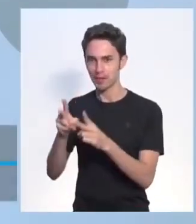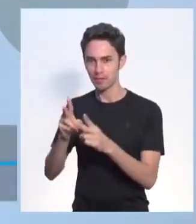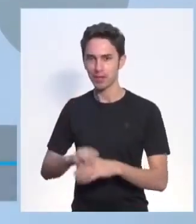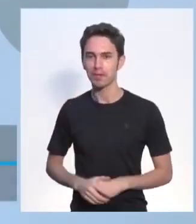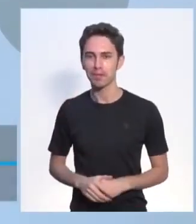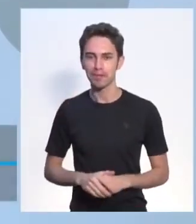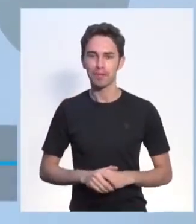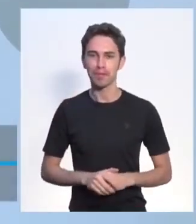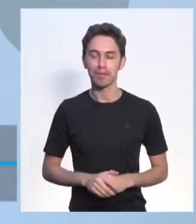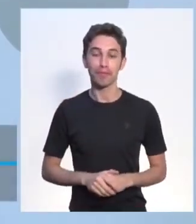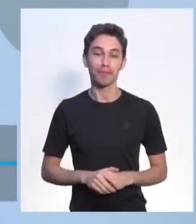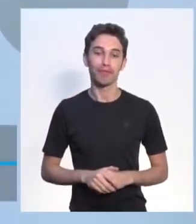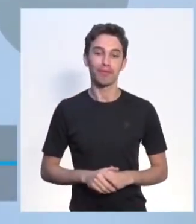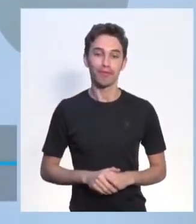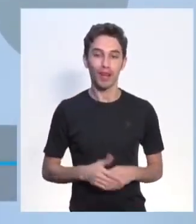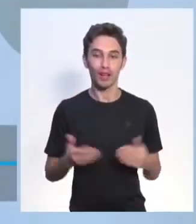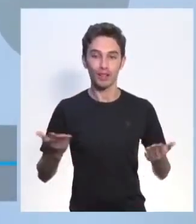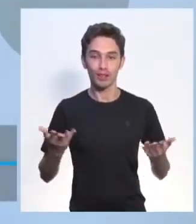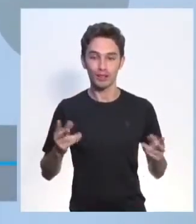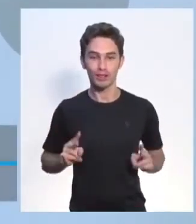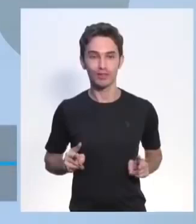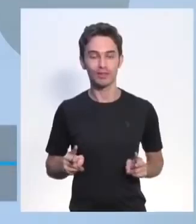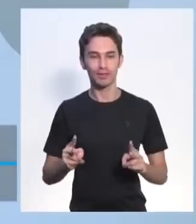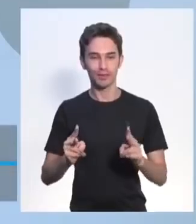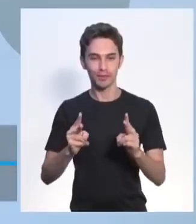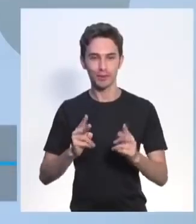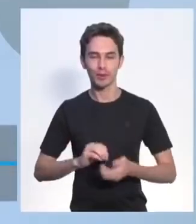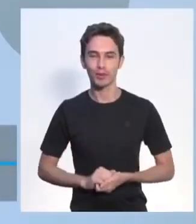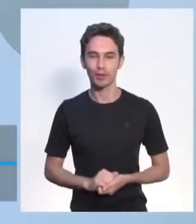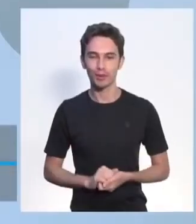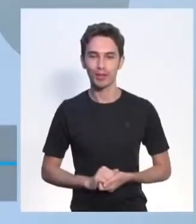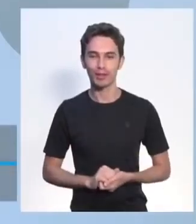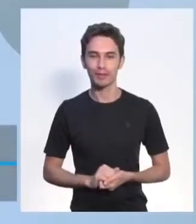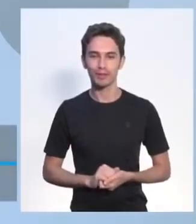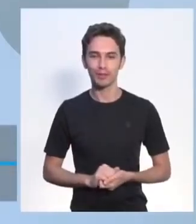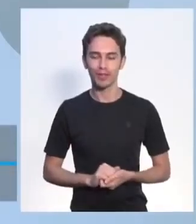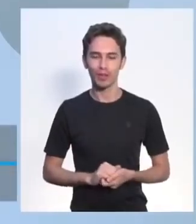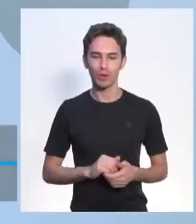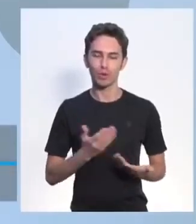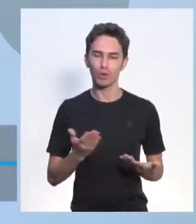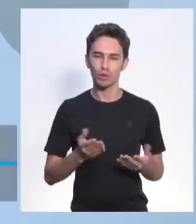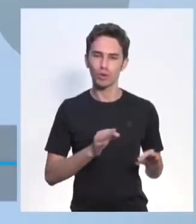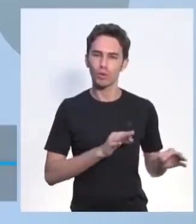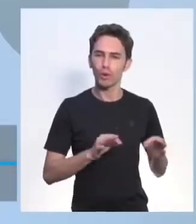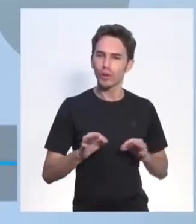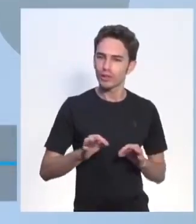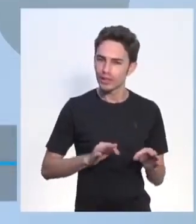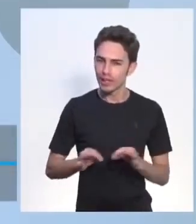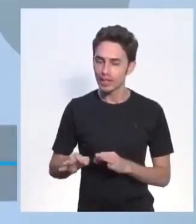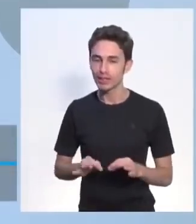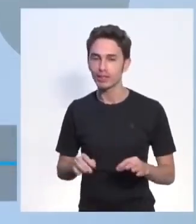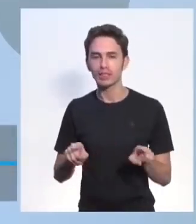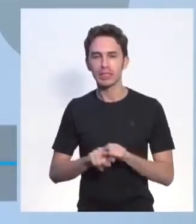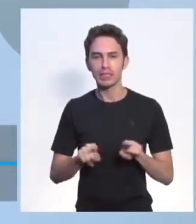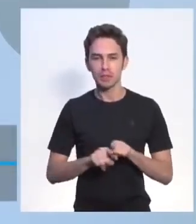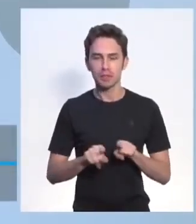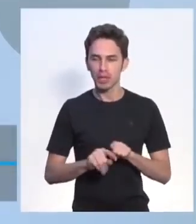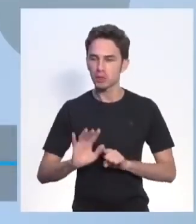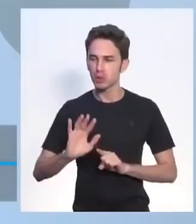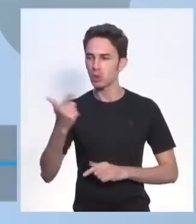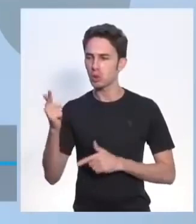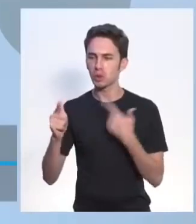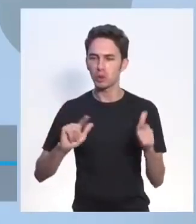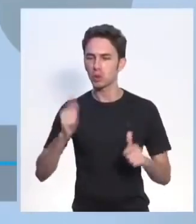nós continuaremos a estudar os processos e os